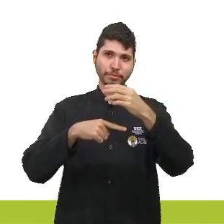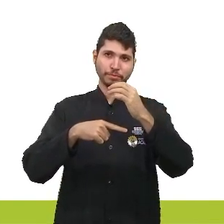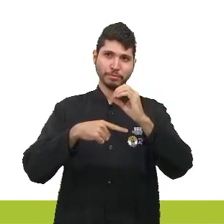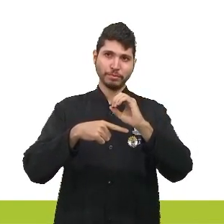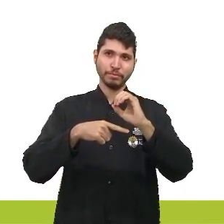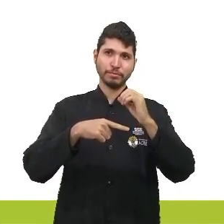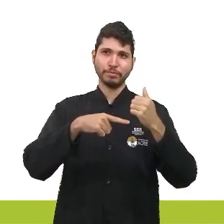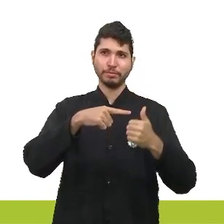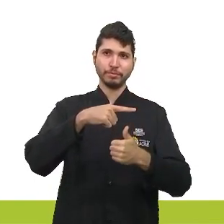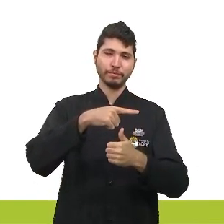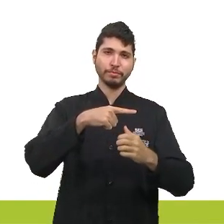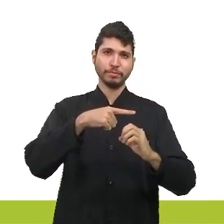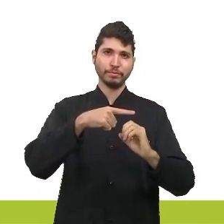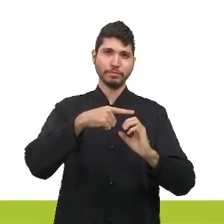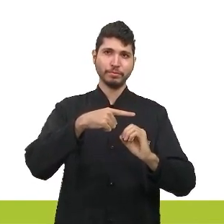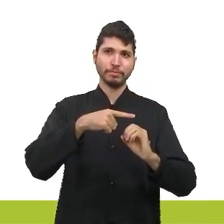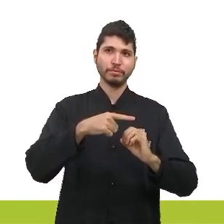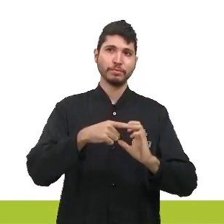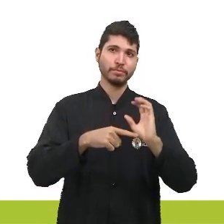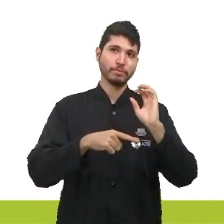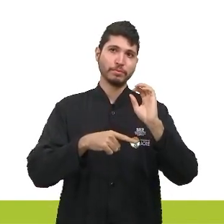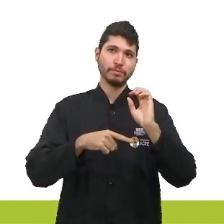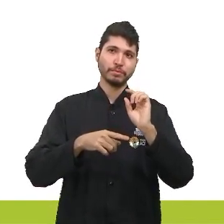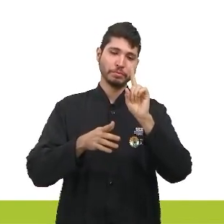100, ou